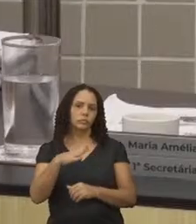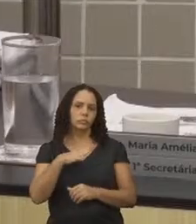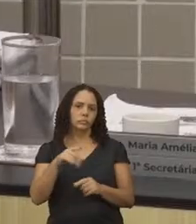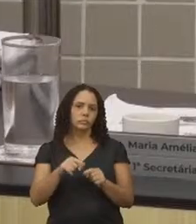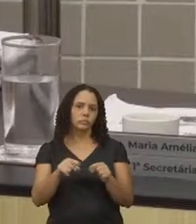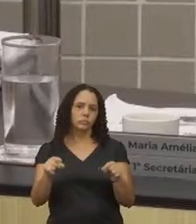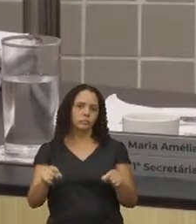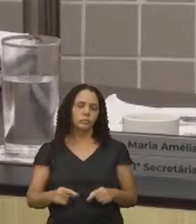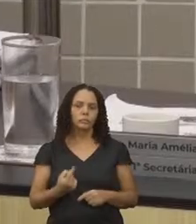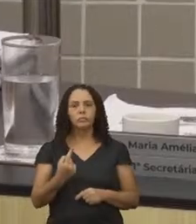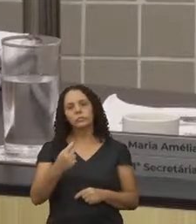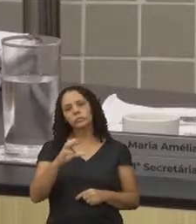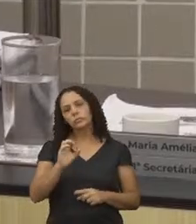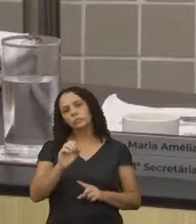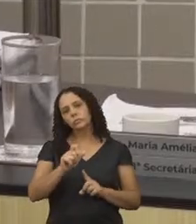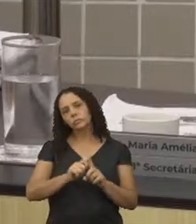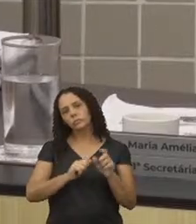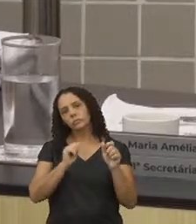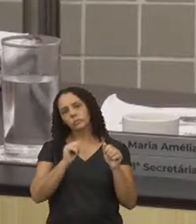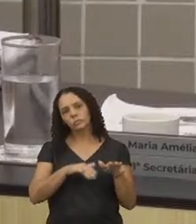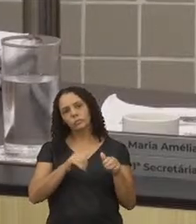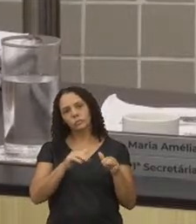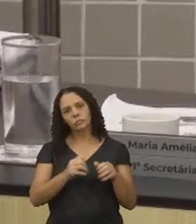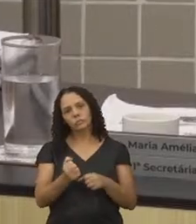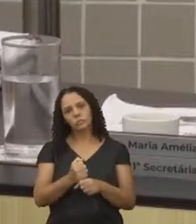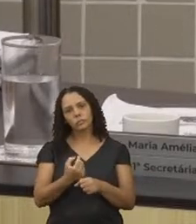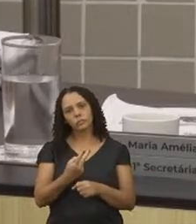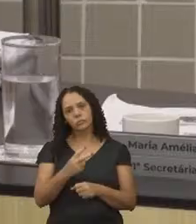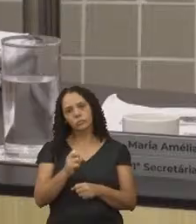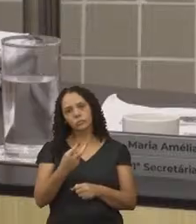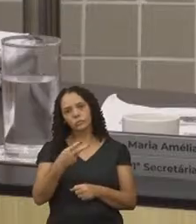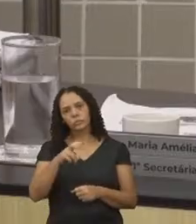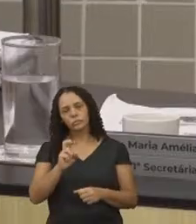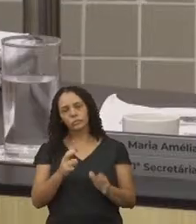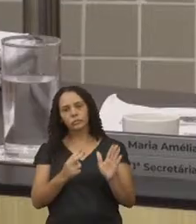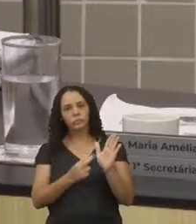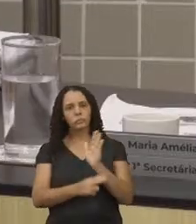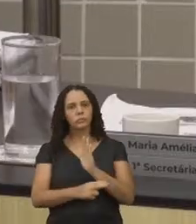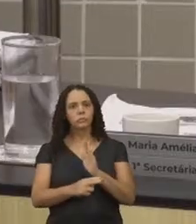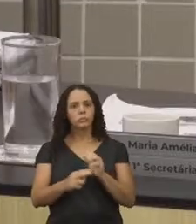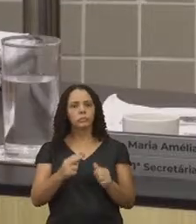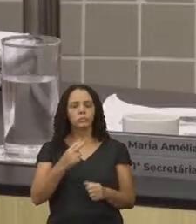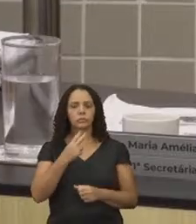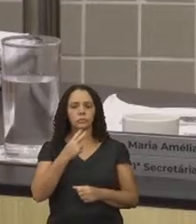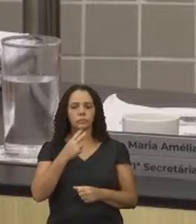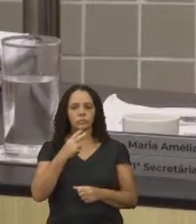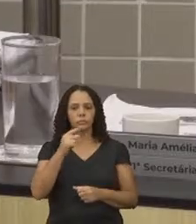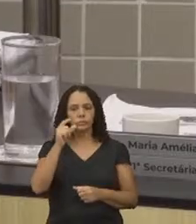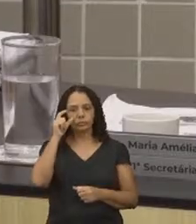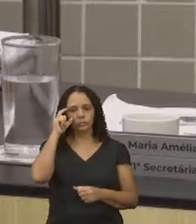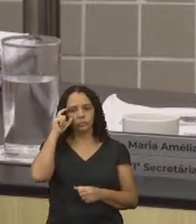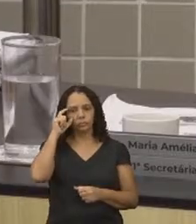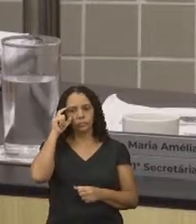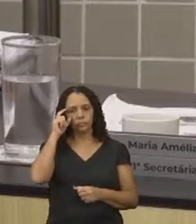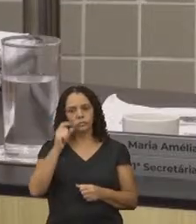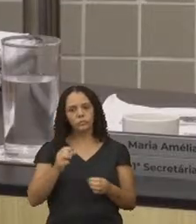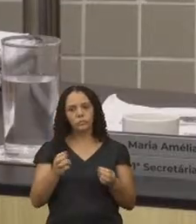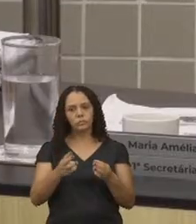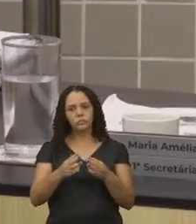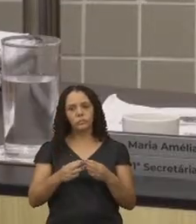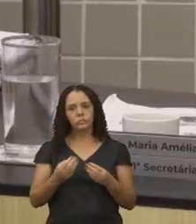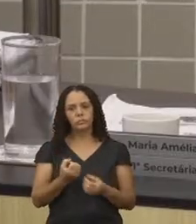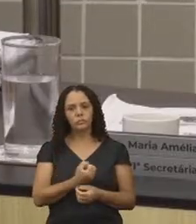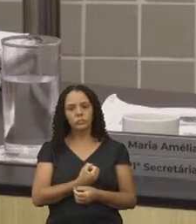das Sessões, 10 de setembro de 2025, autoria vereador Marcelo Dantas.